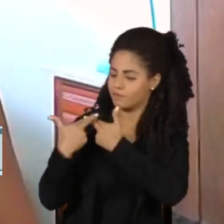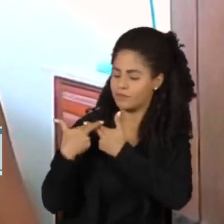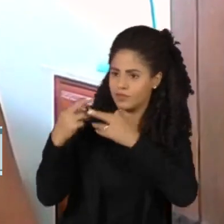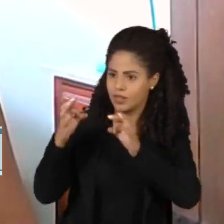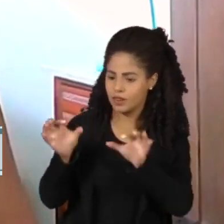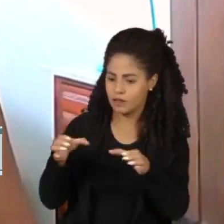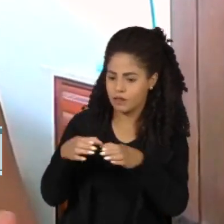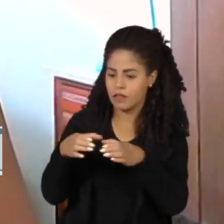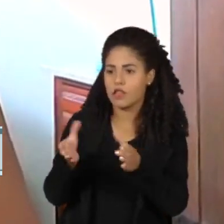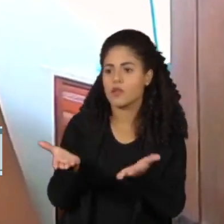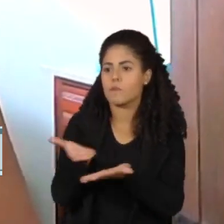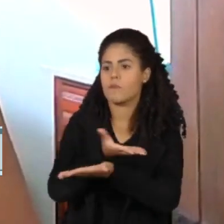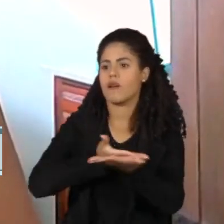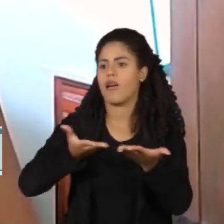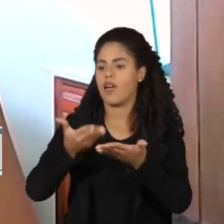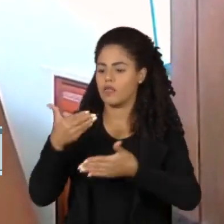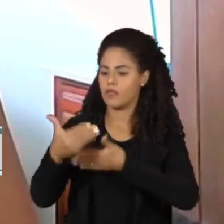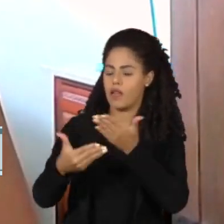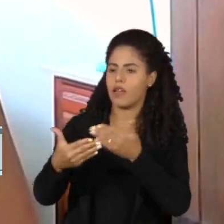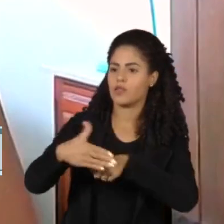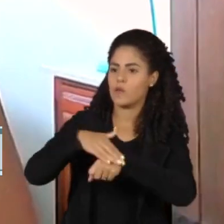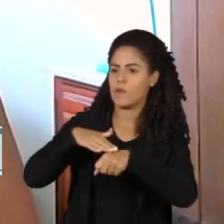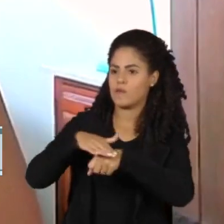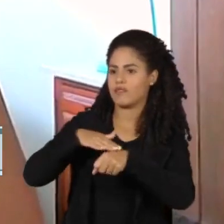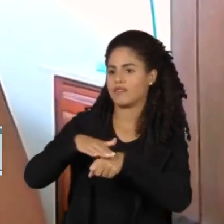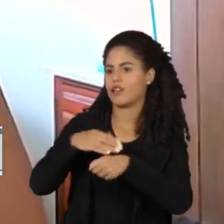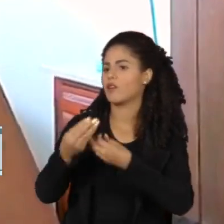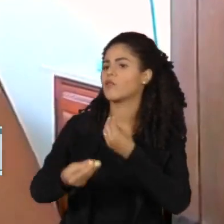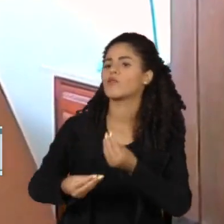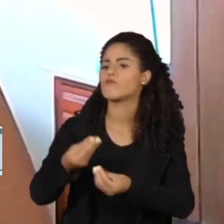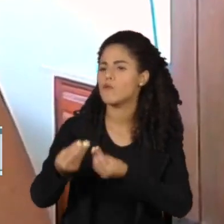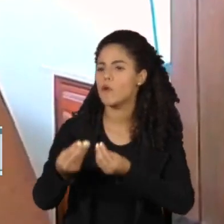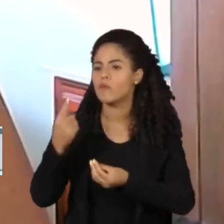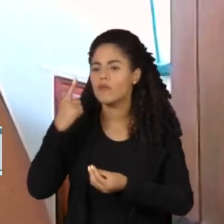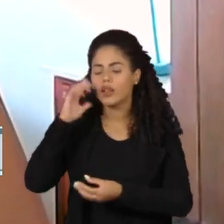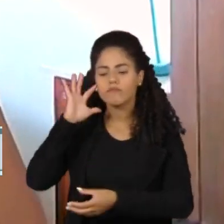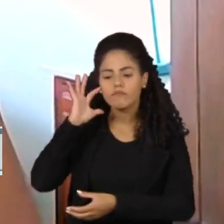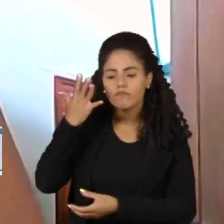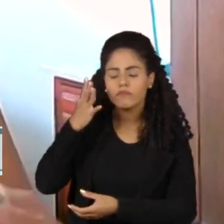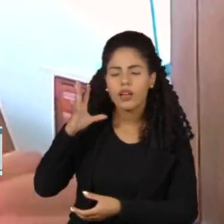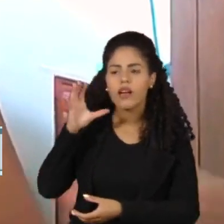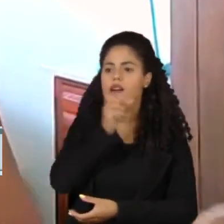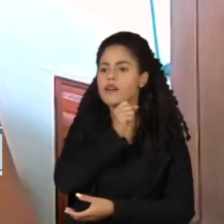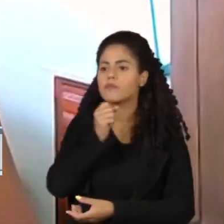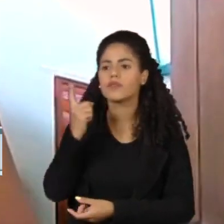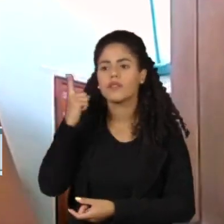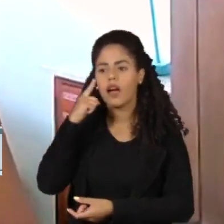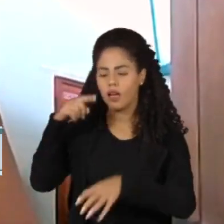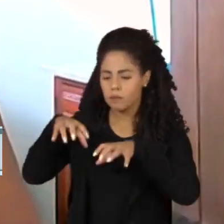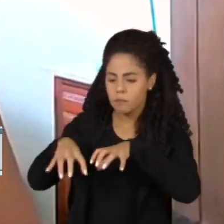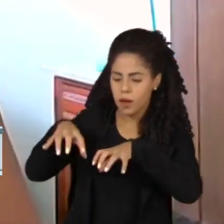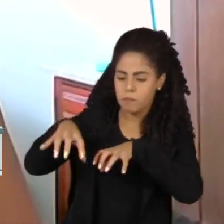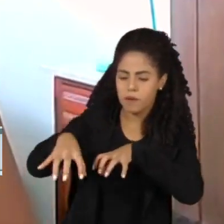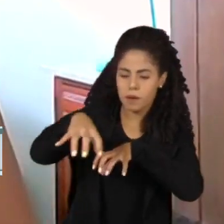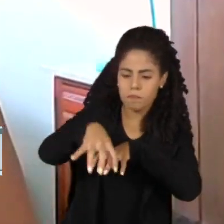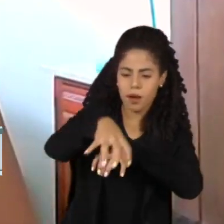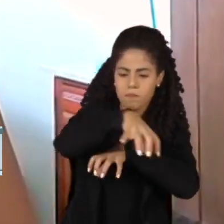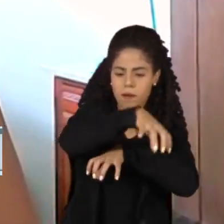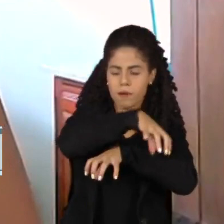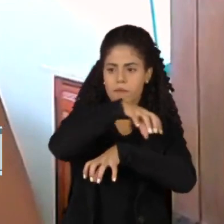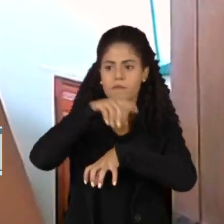vertentes que a gente precisa conversar intersetorialmente, né? A solução está em muitos lugares. E o que o